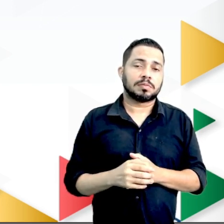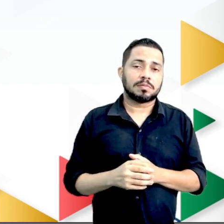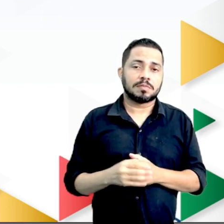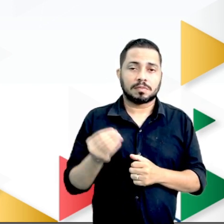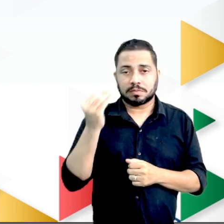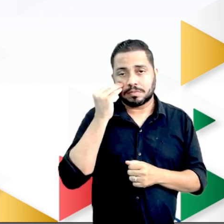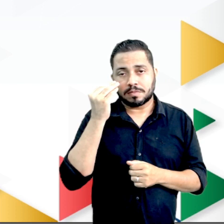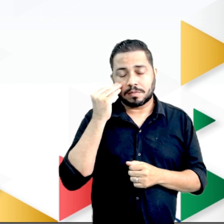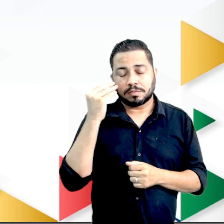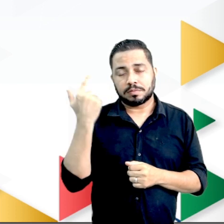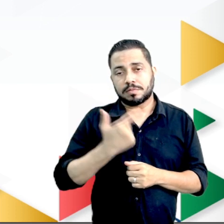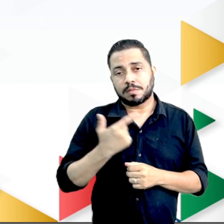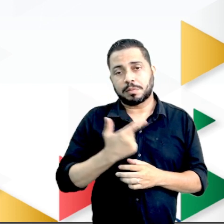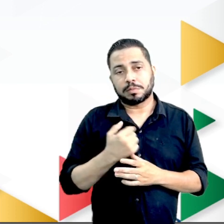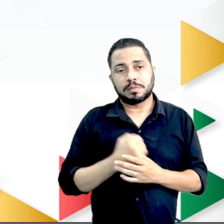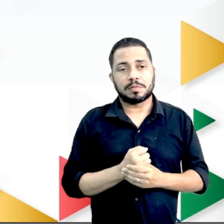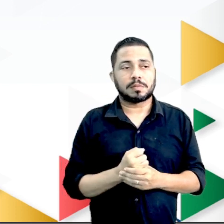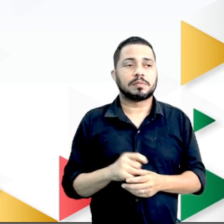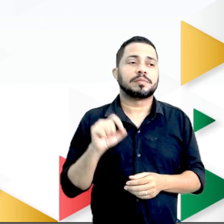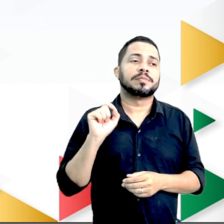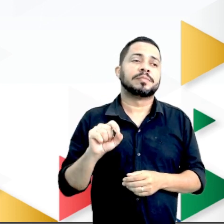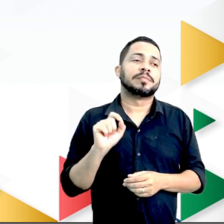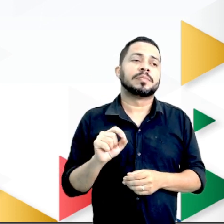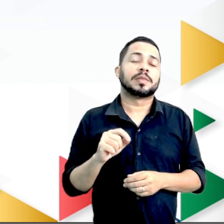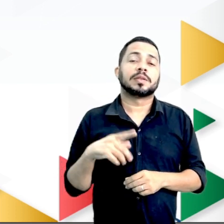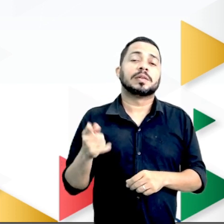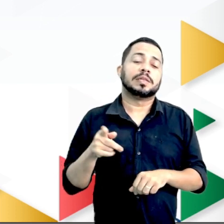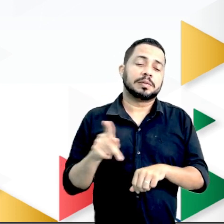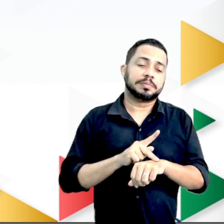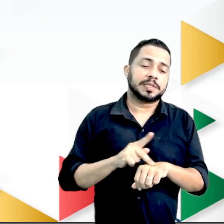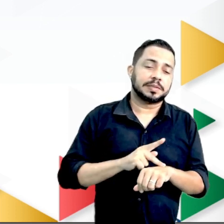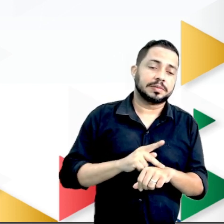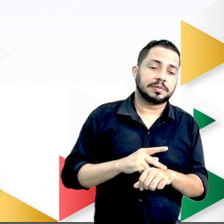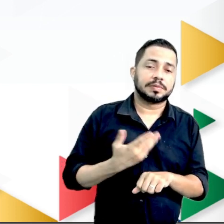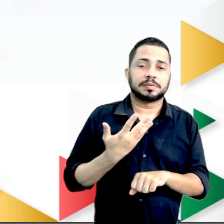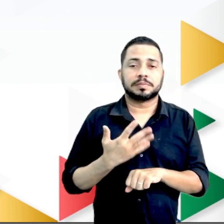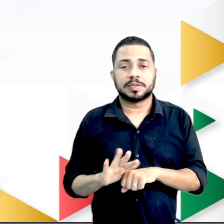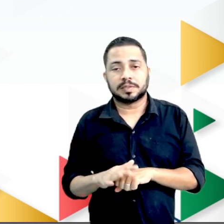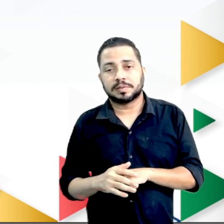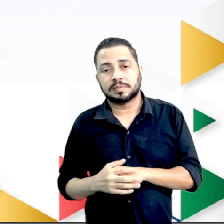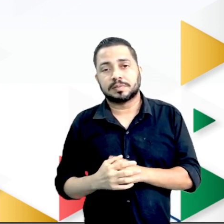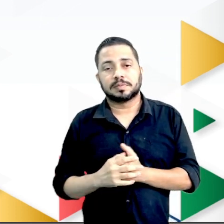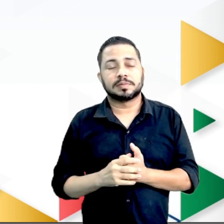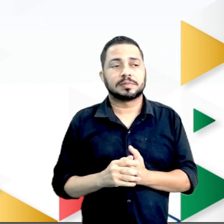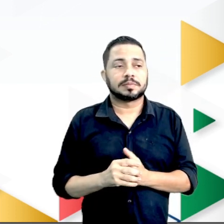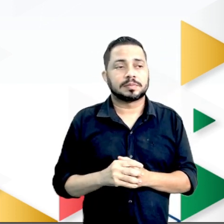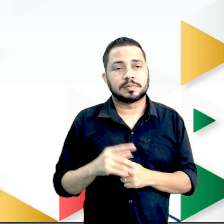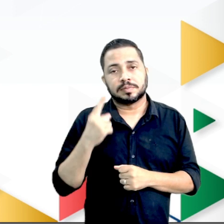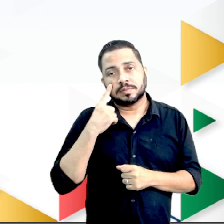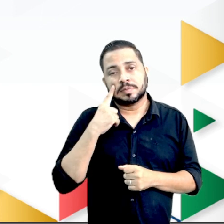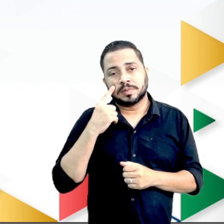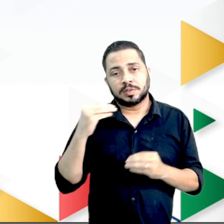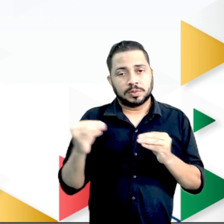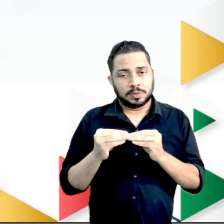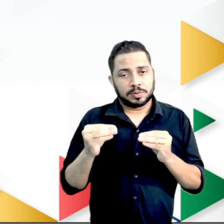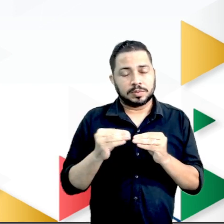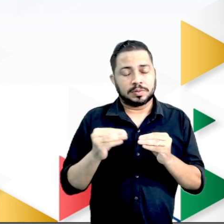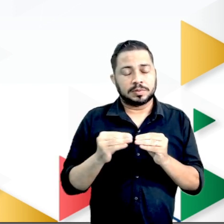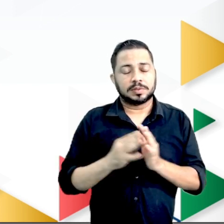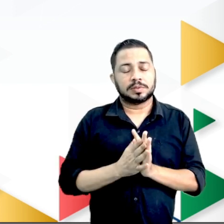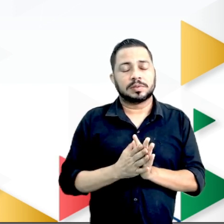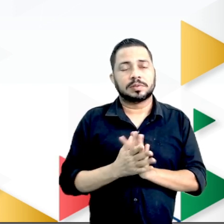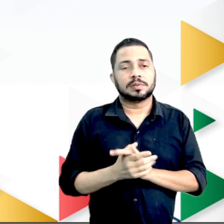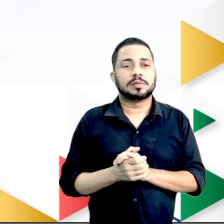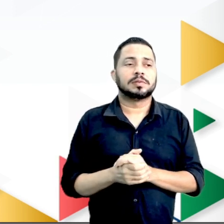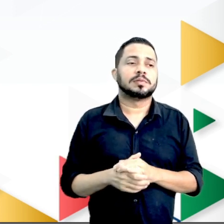Confere? O segundo é, o que era preto ficou branco. Vê se não é. Concorda comigo, vê se não é. O que